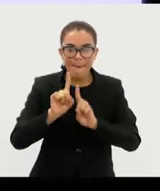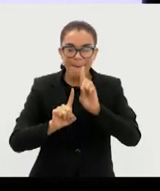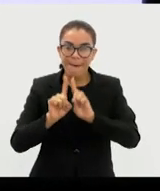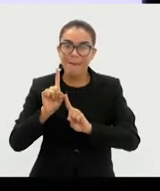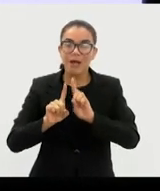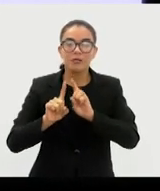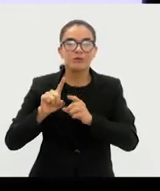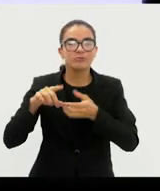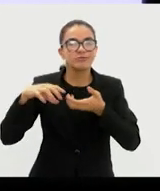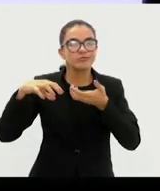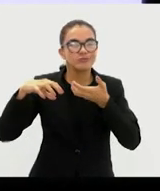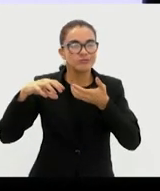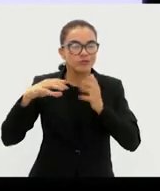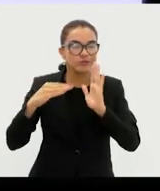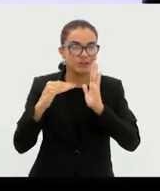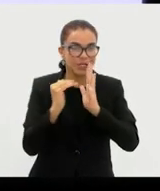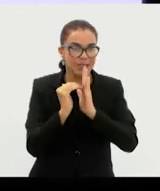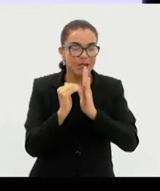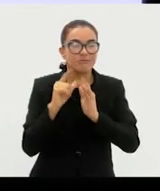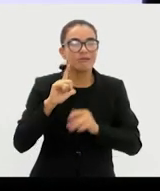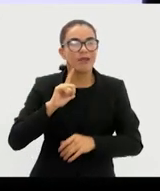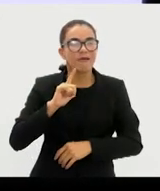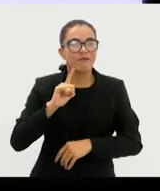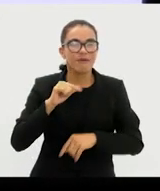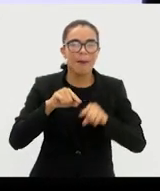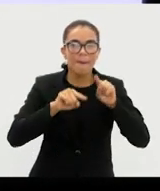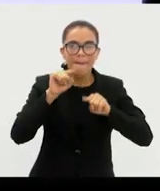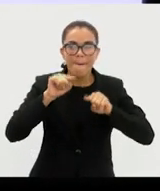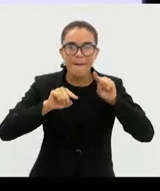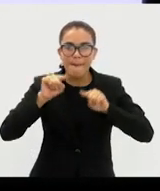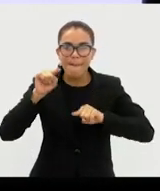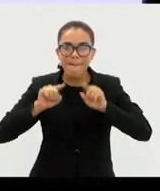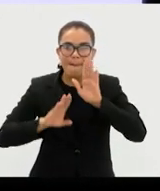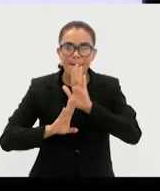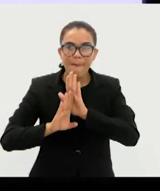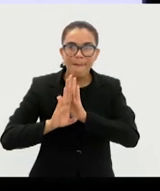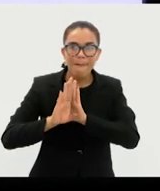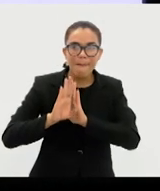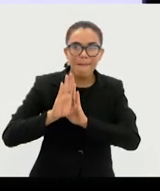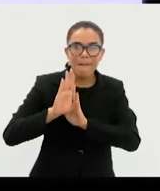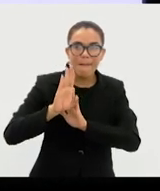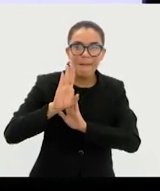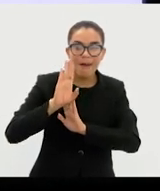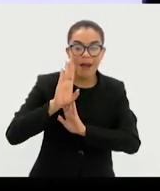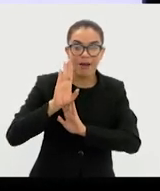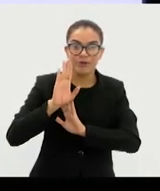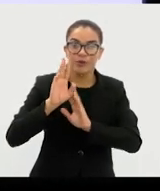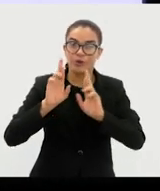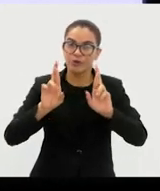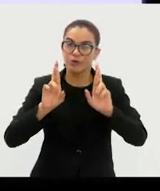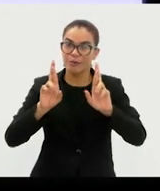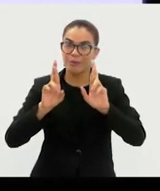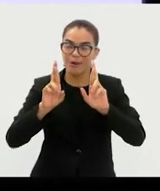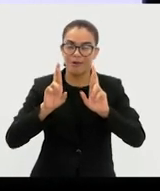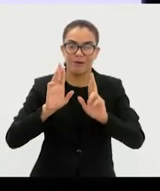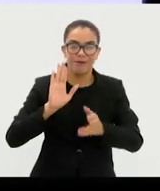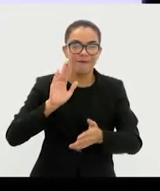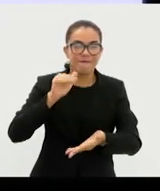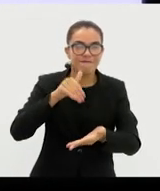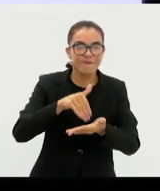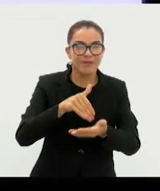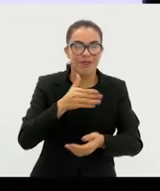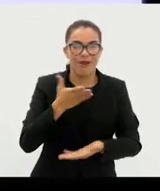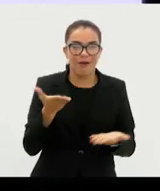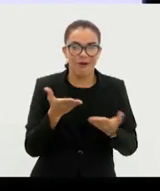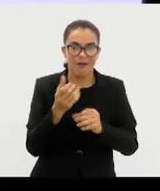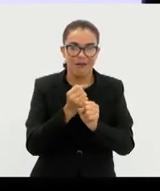de 200%, mostrando que a gente teve uma tendência de crescimento, espero chegar no final desse ano com ainda